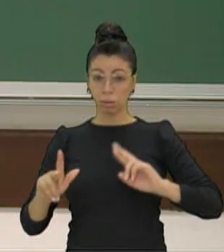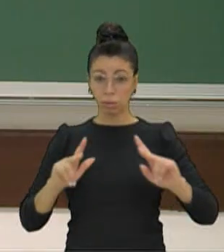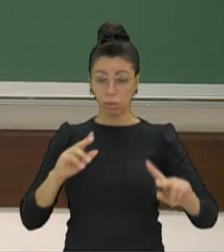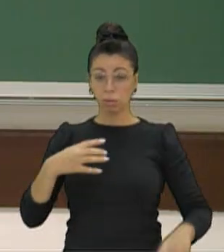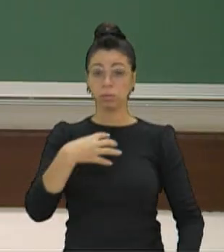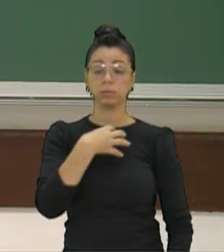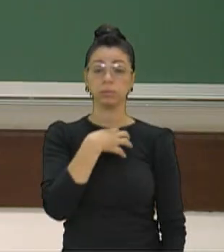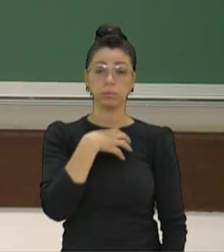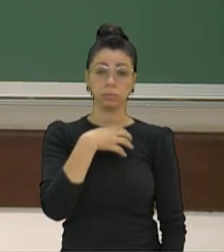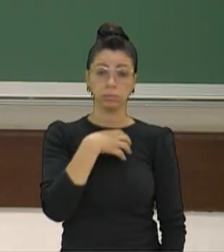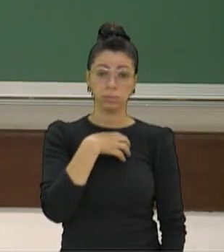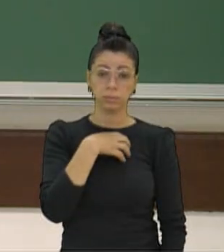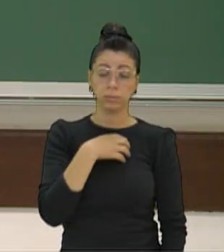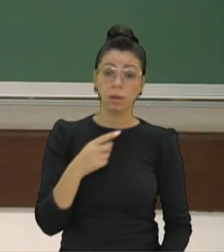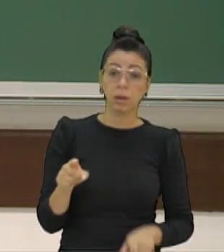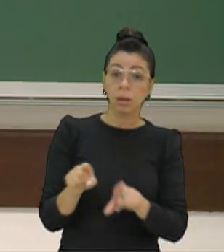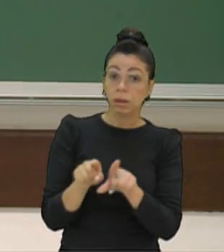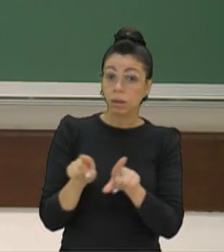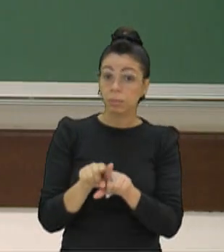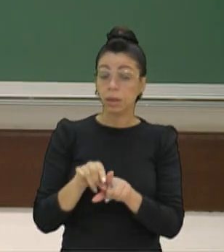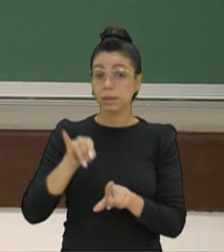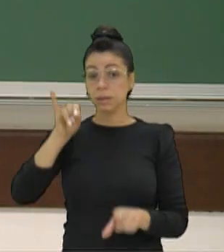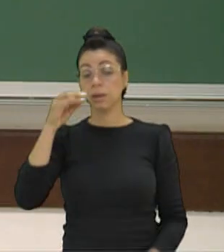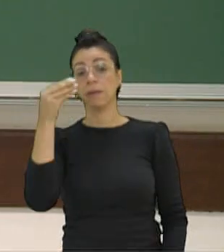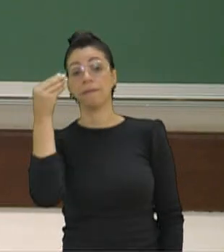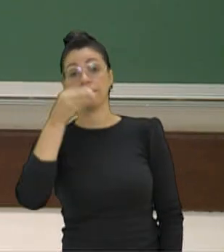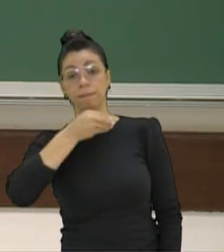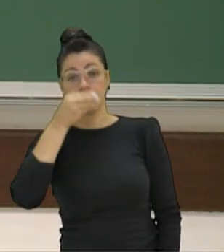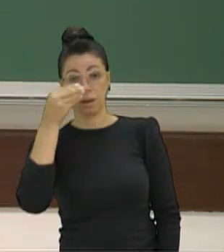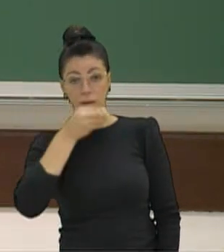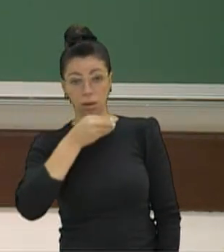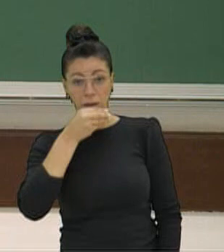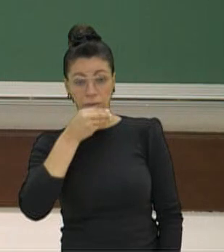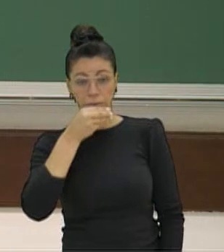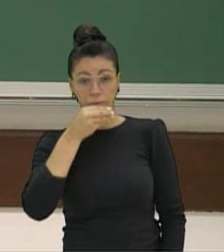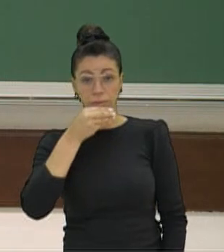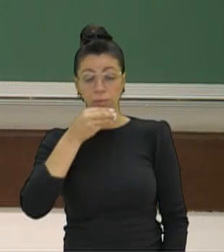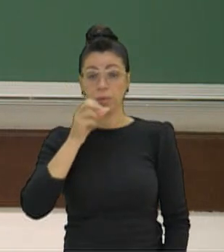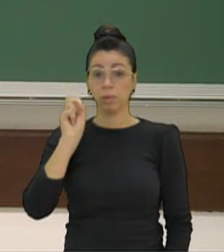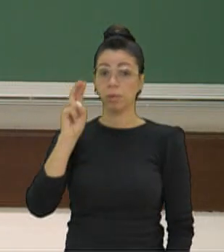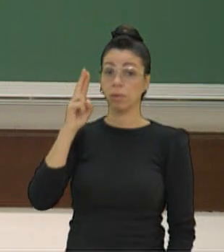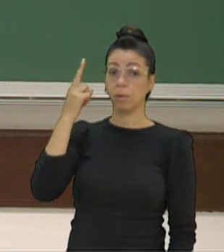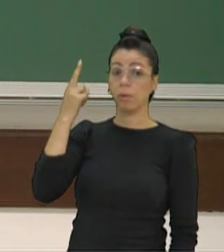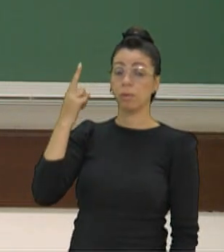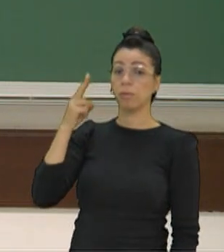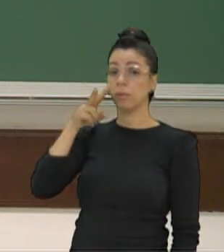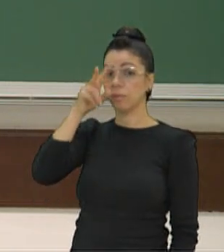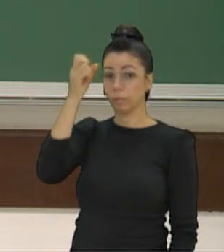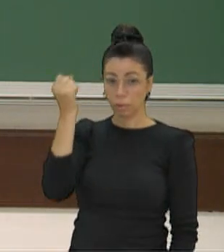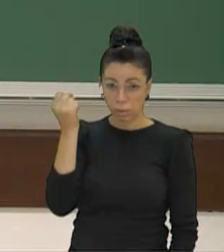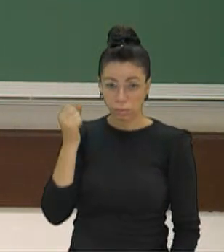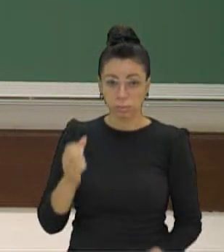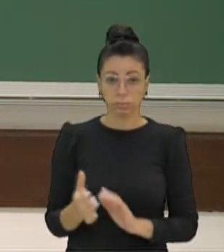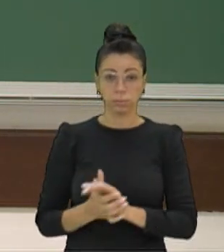e principalmente entre a intensidade. No caso da gripe, ela é muito mais intensa do que o resfriado.